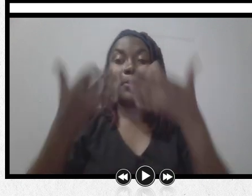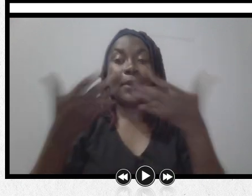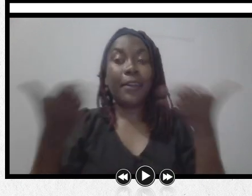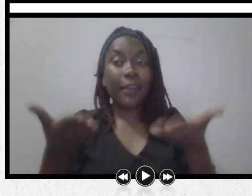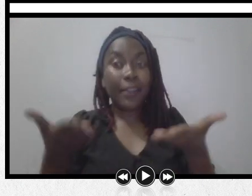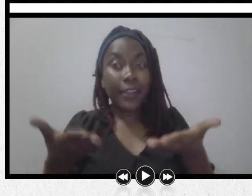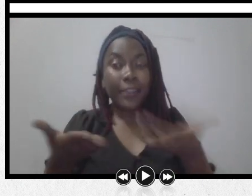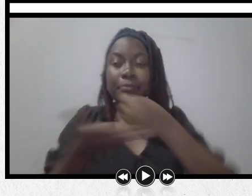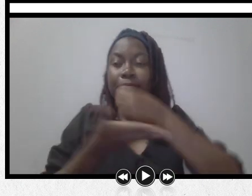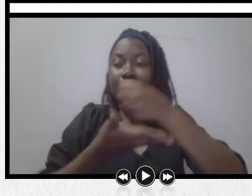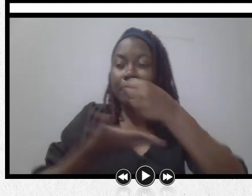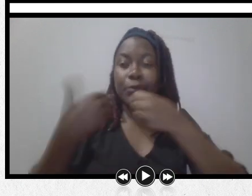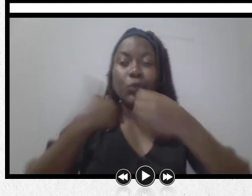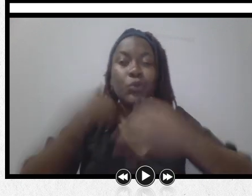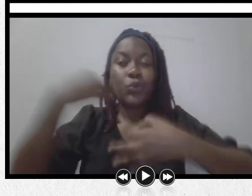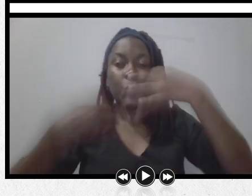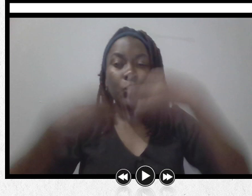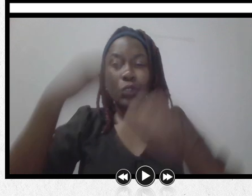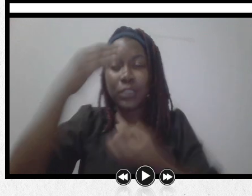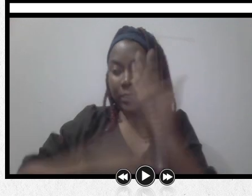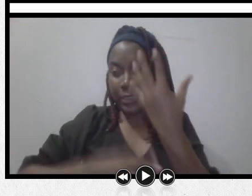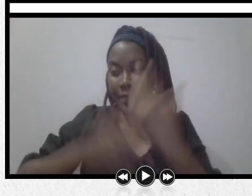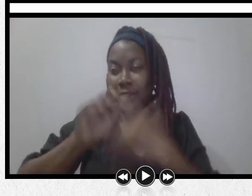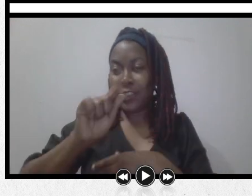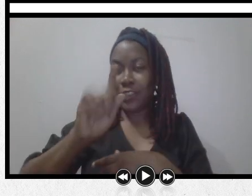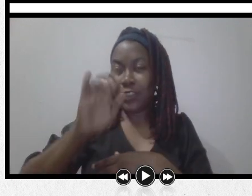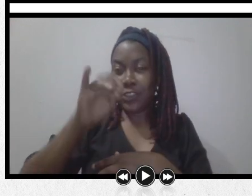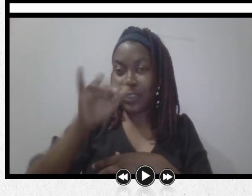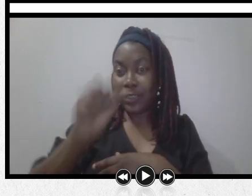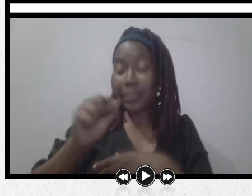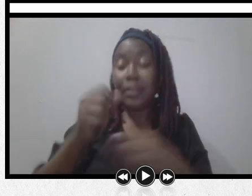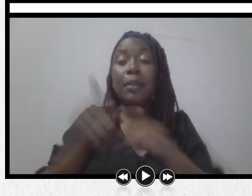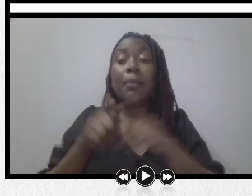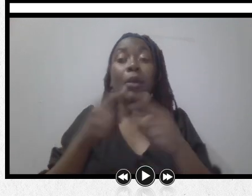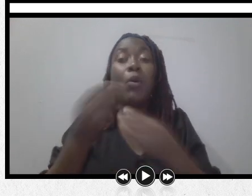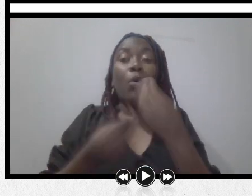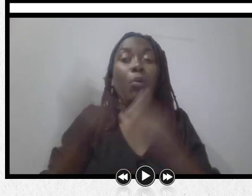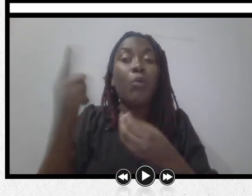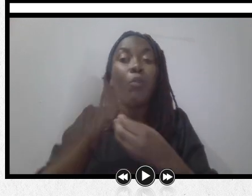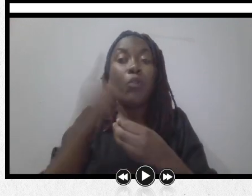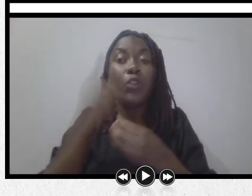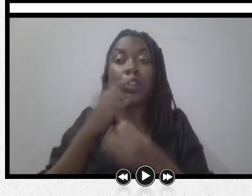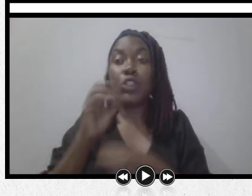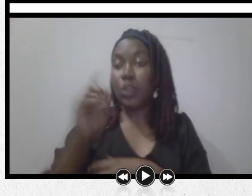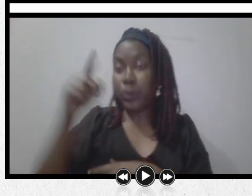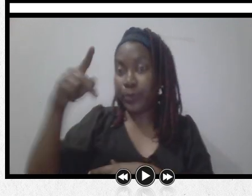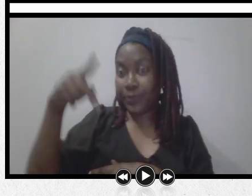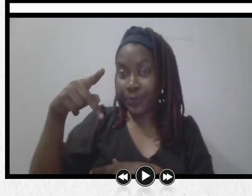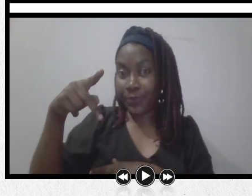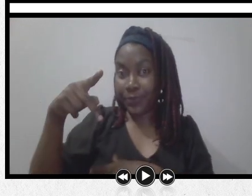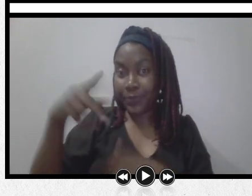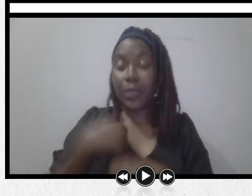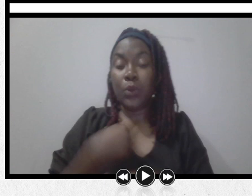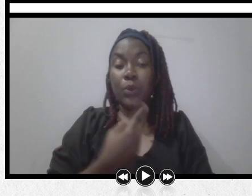a fundamentação jurídica da criação dessas agências e também como é que elas funcionam, como elas se operacionalizam.